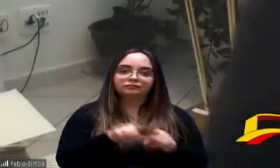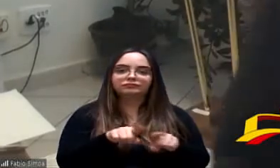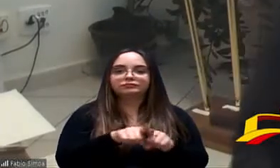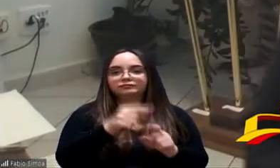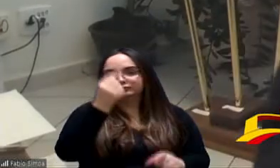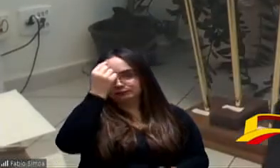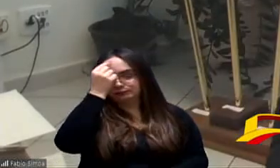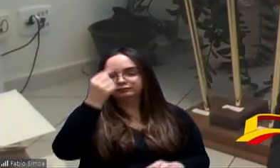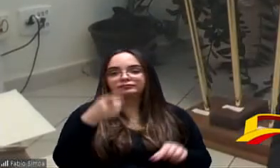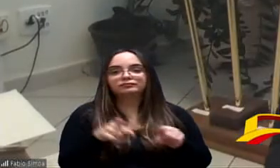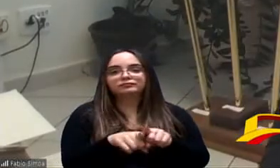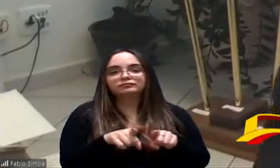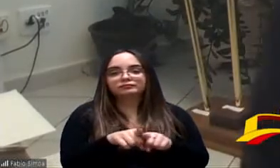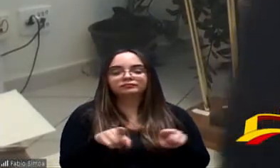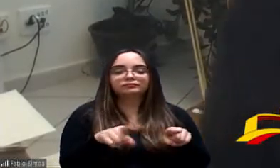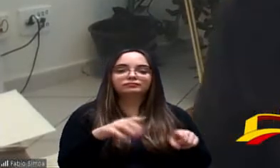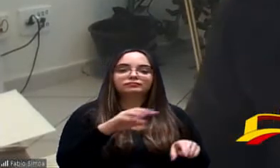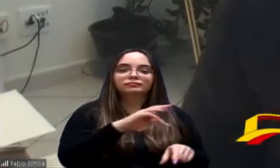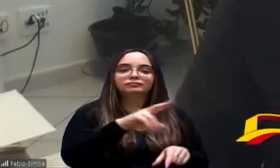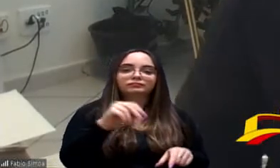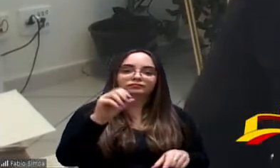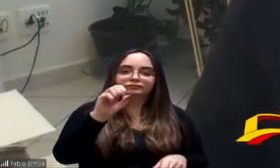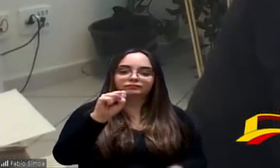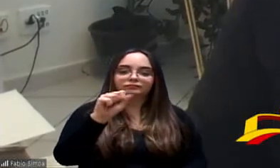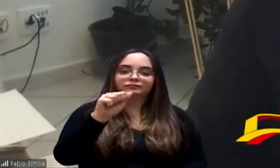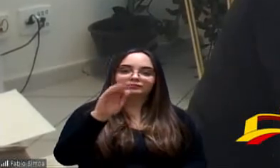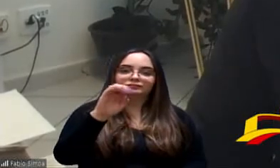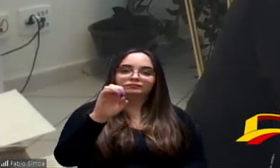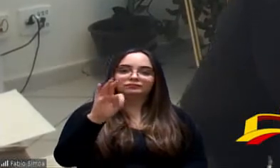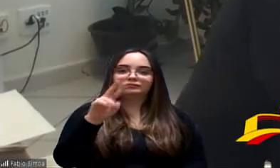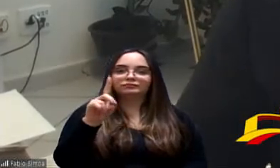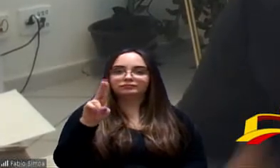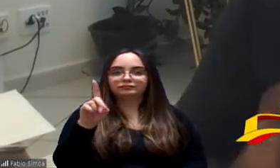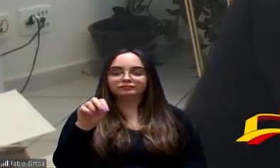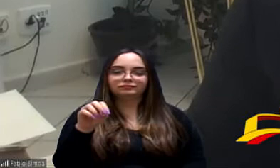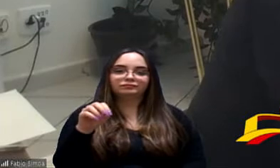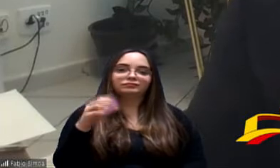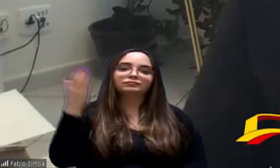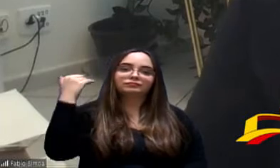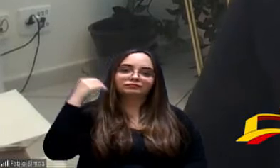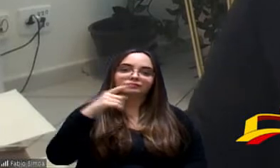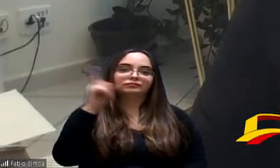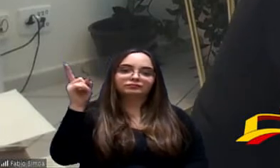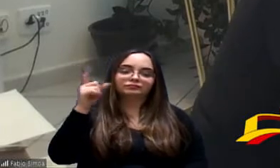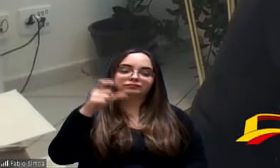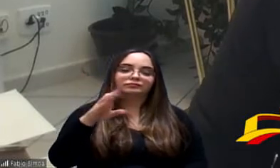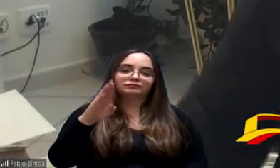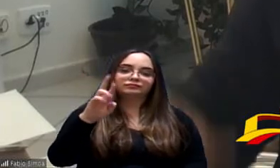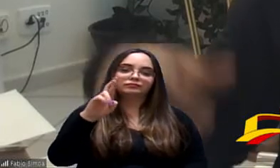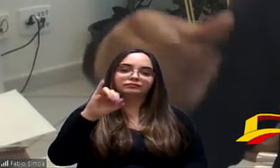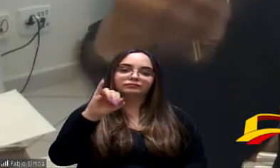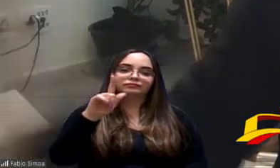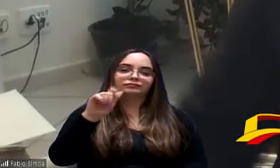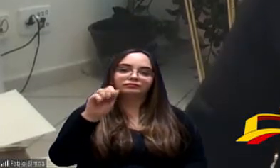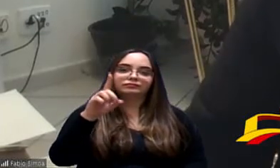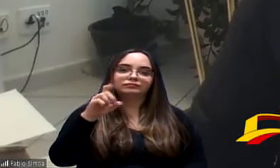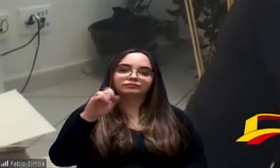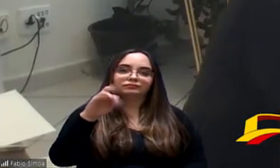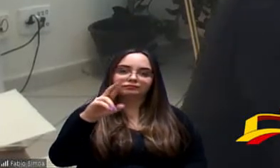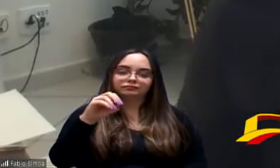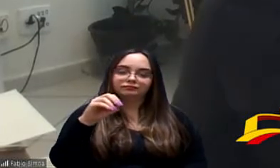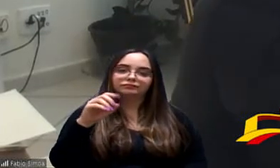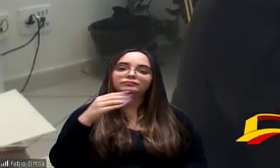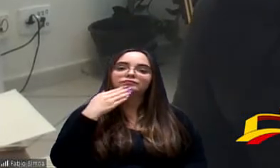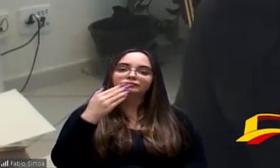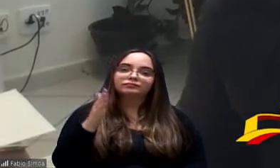essa bandeira na questão aí do Sabe Tudo, né? Eu já apresentei lá de Brigadeiro Tobias para fazer para uso da